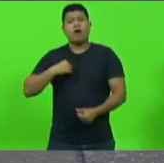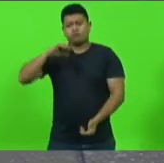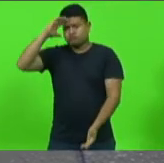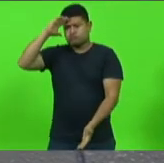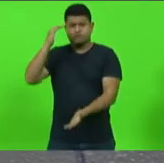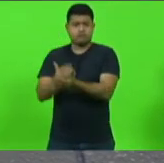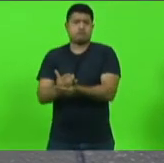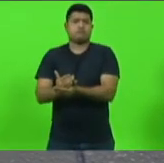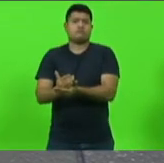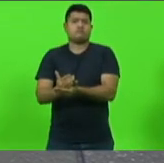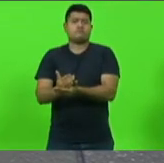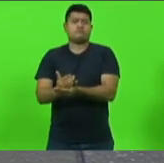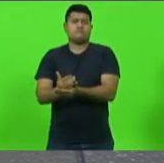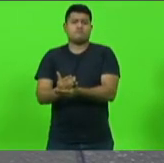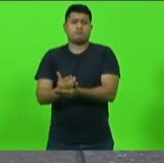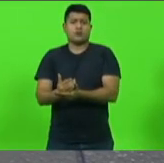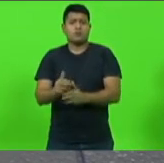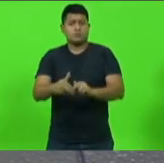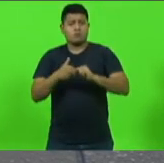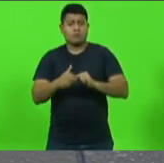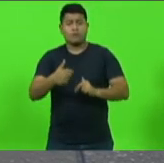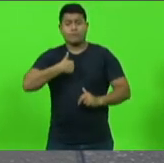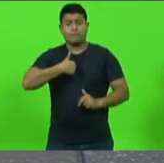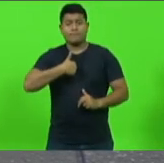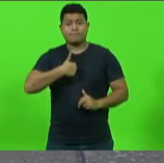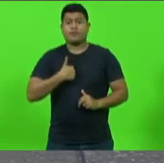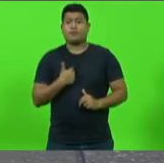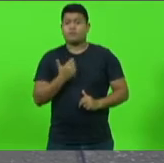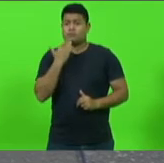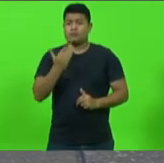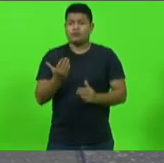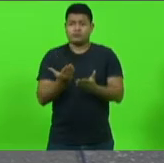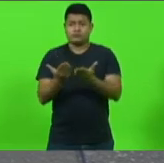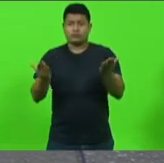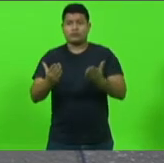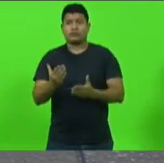agora à nossa bancada pelo voto 2.